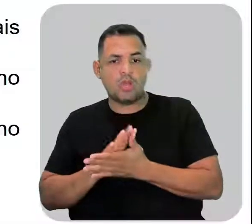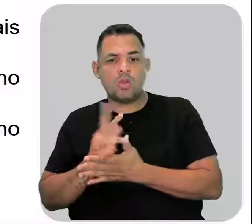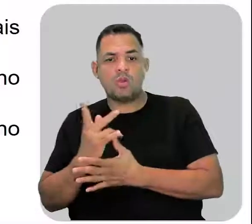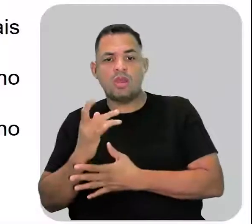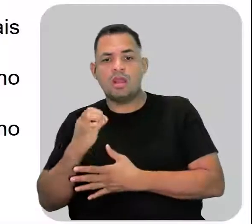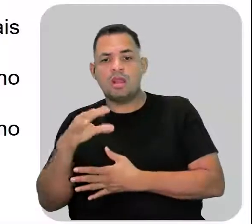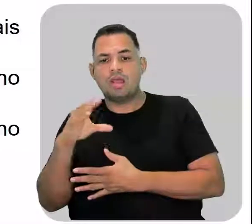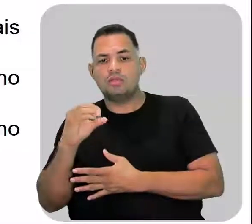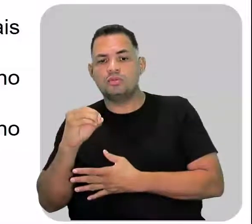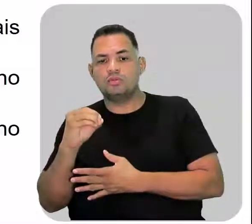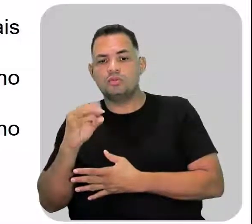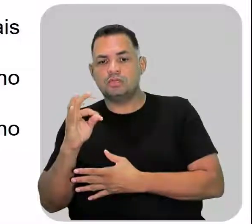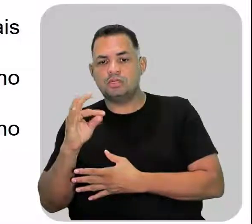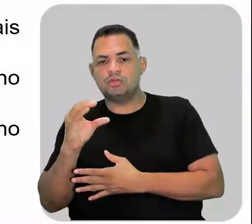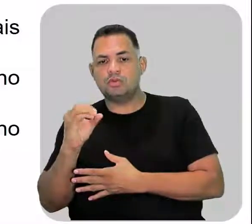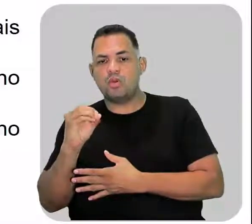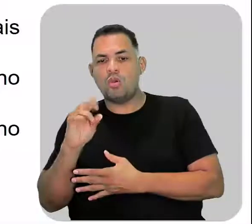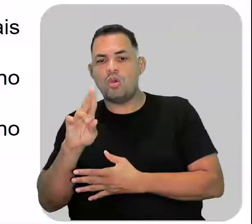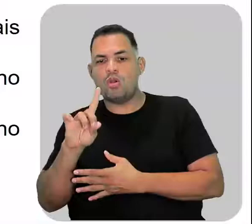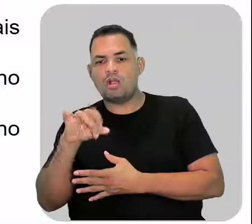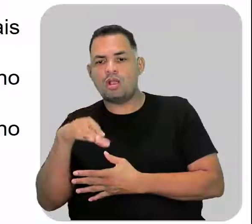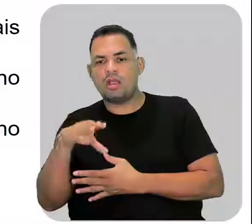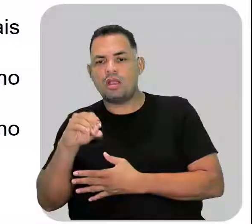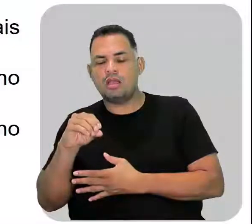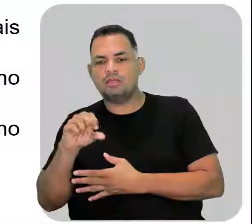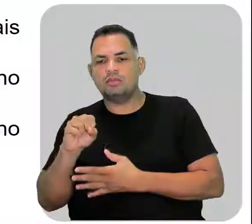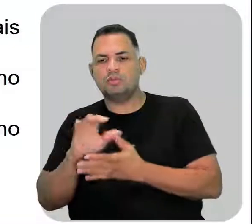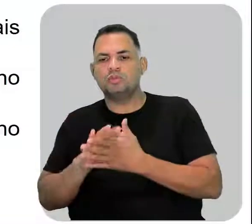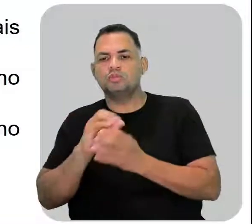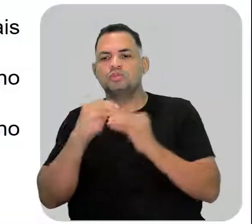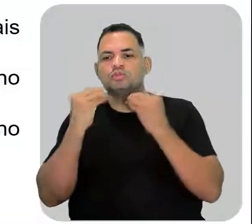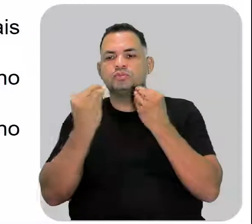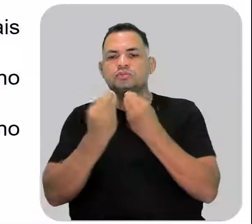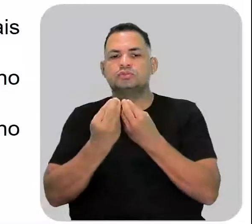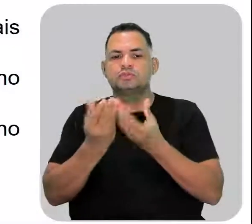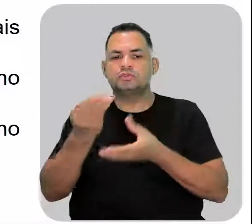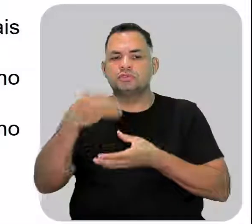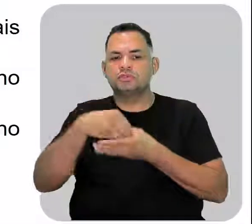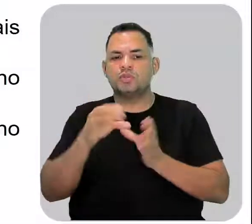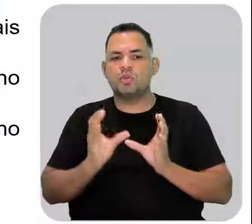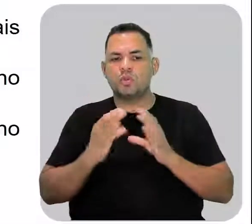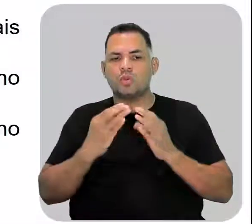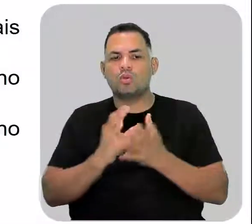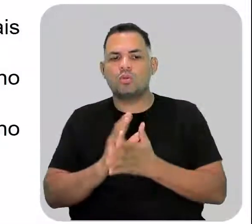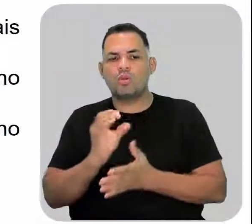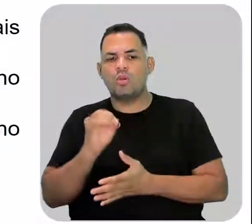haleto orgânico, substância que faz parte do grupo orgânico dos